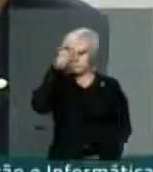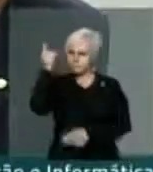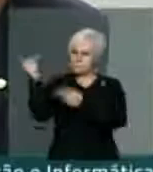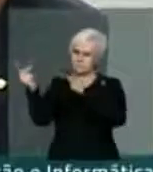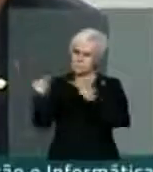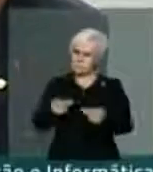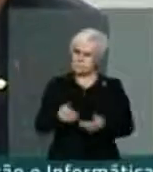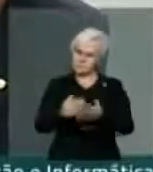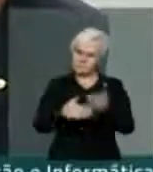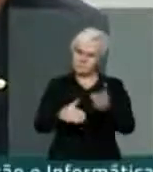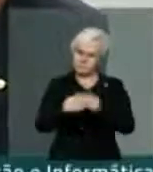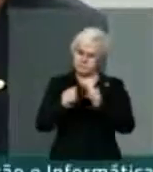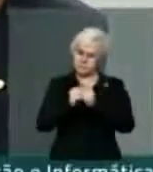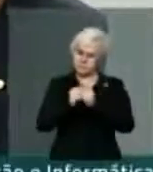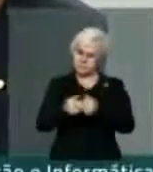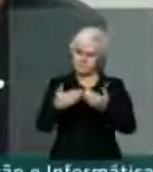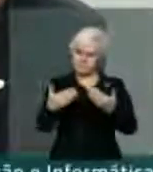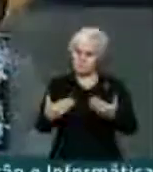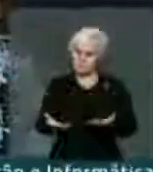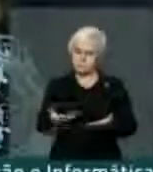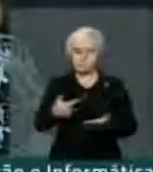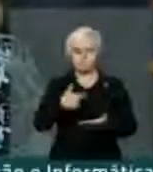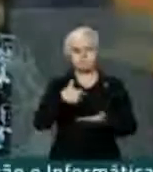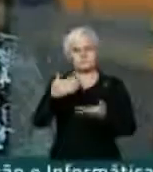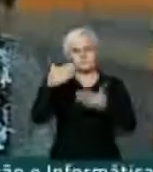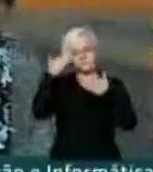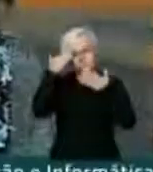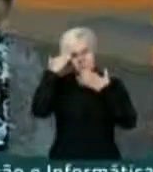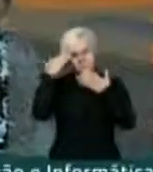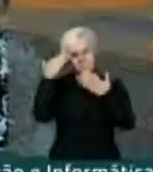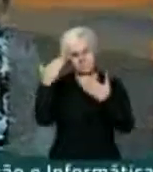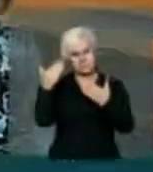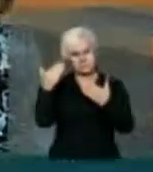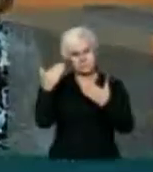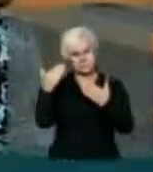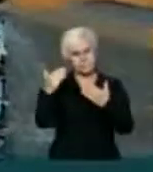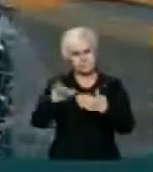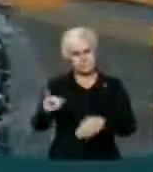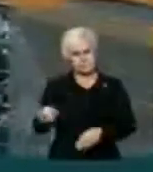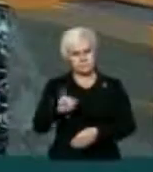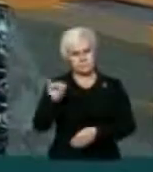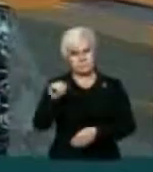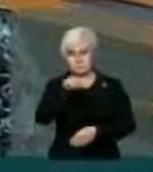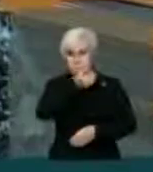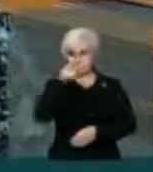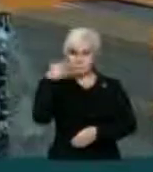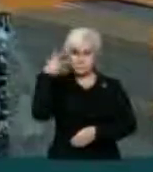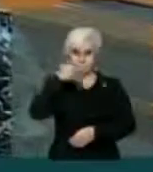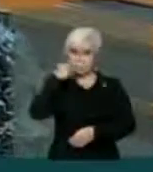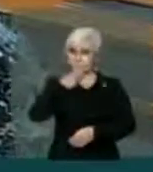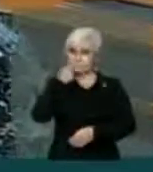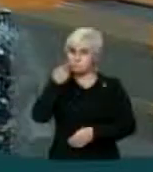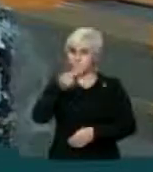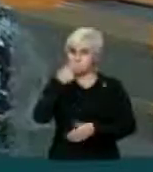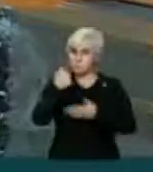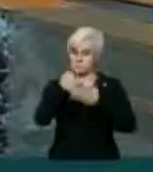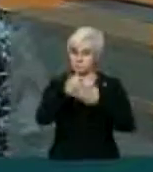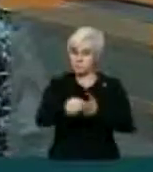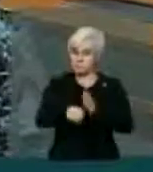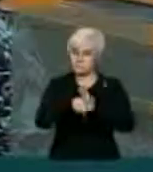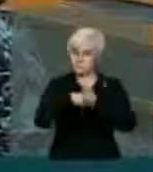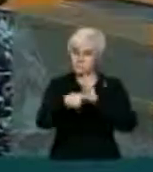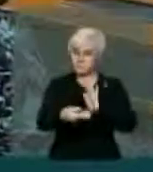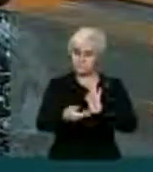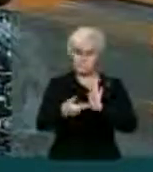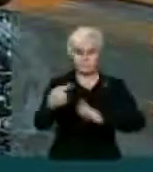convidados, convidadas, agradecer a importante contribuição que trouxeram ao debate.